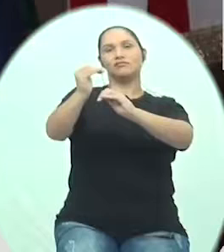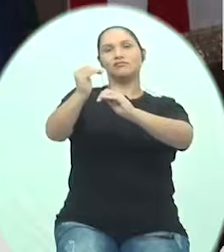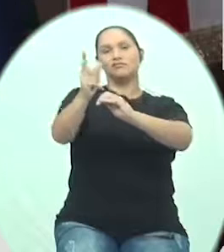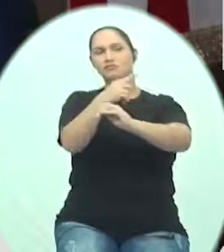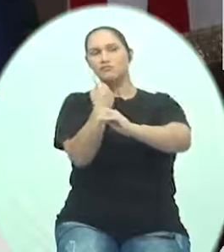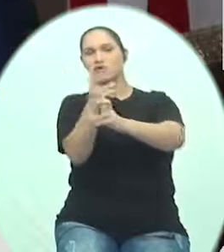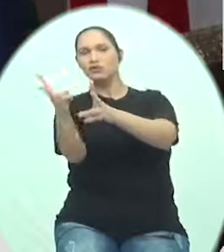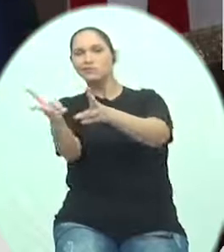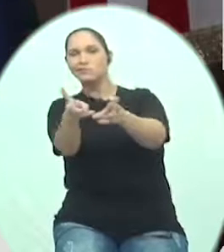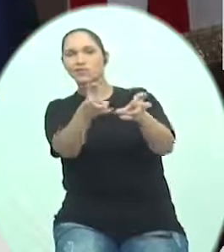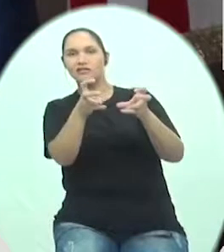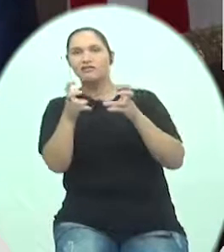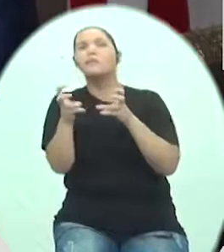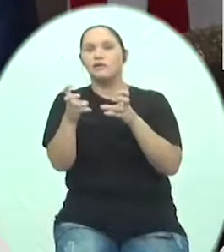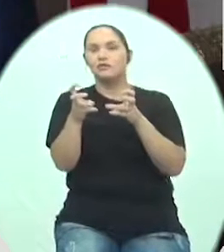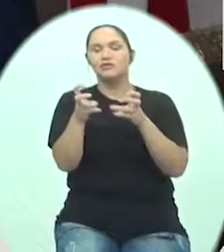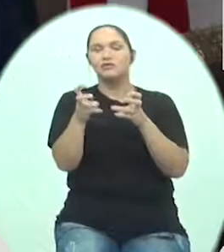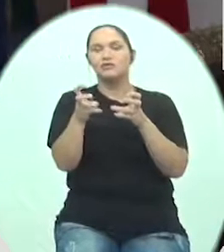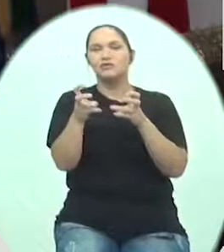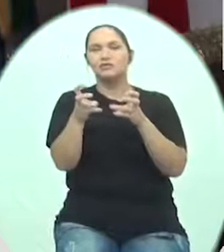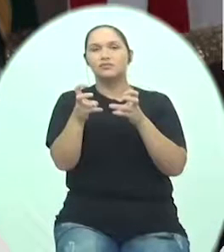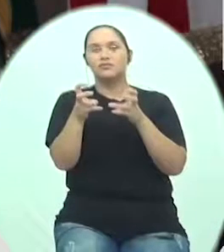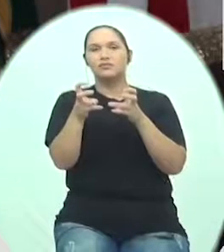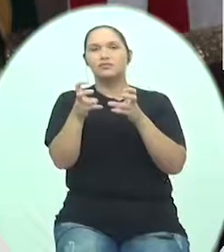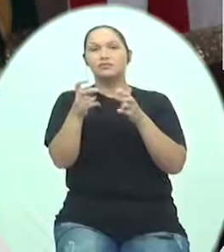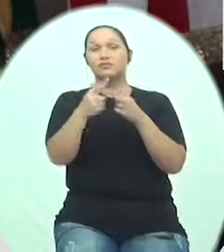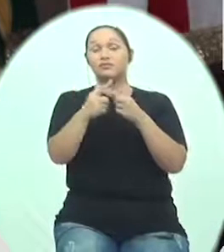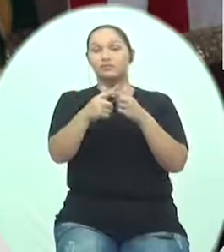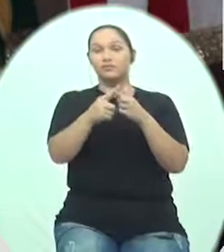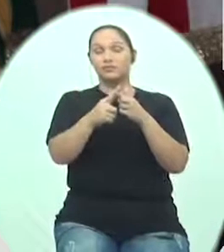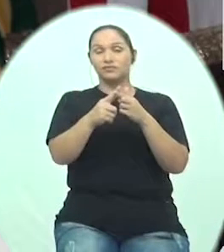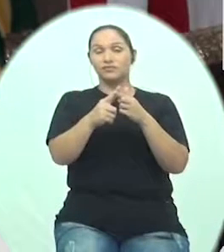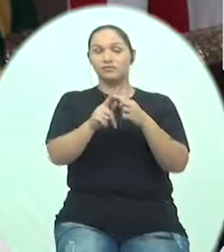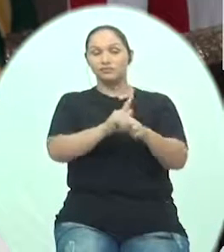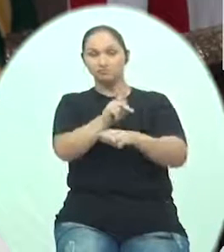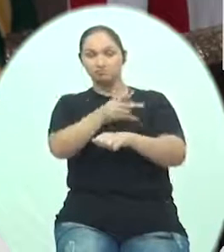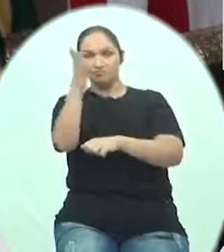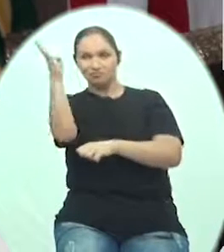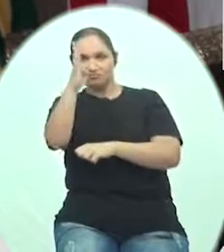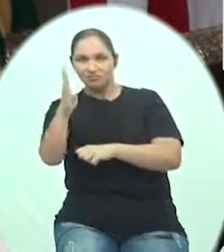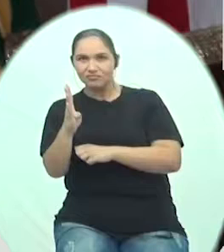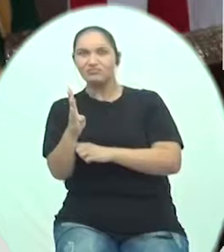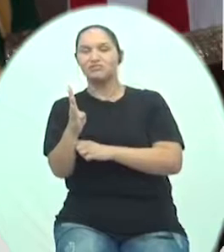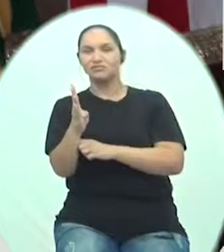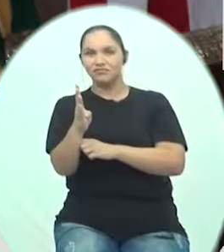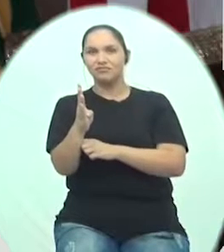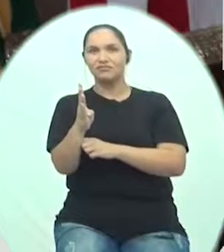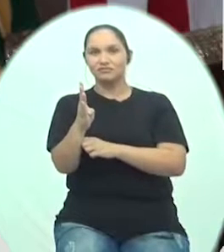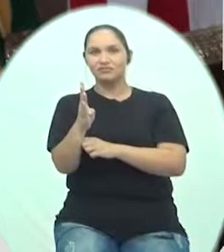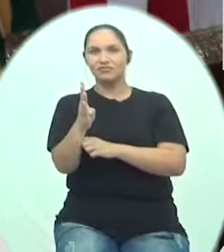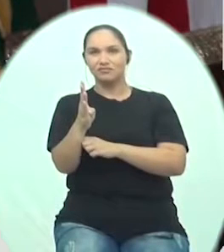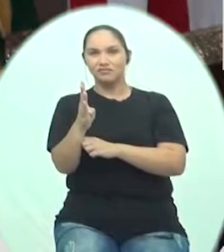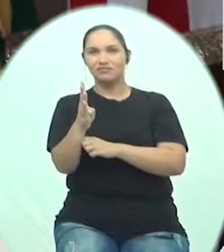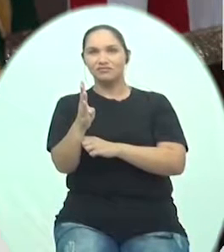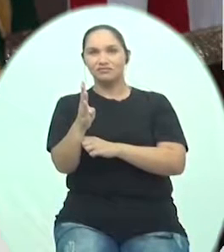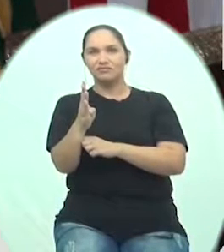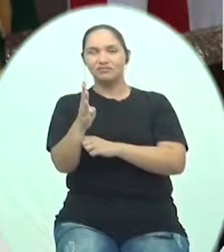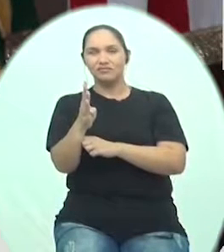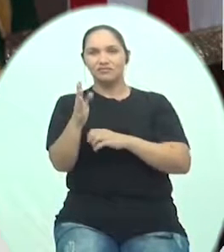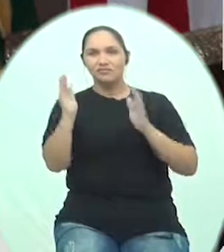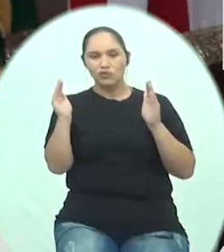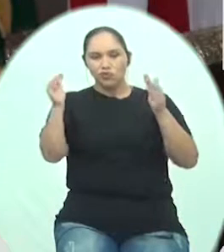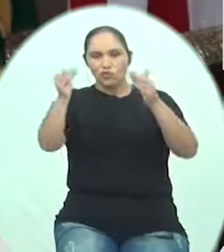a perspectiva como pra nação brasileira é uma perspectiva de uma nação que vai dar um salto de crescimento